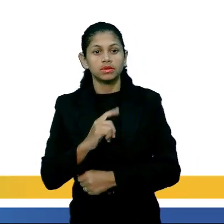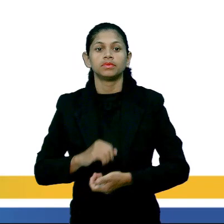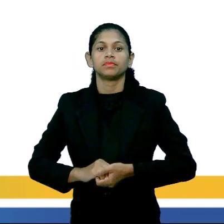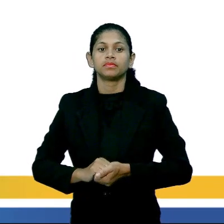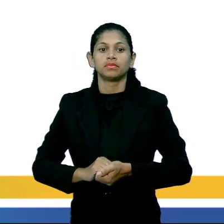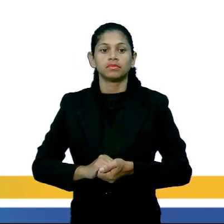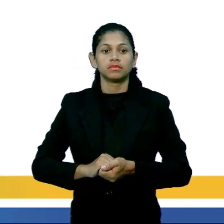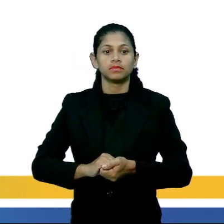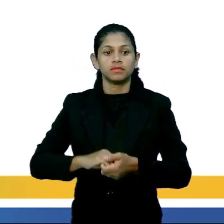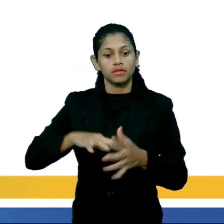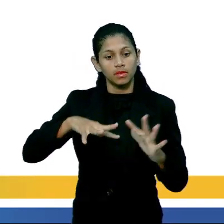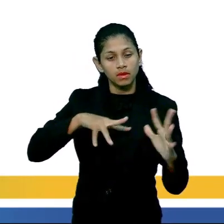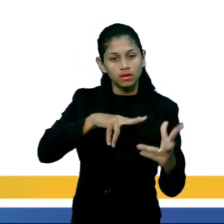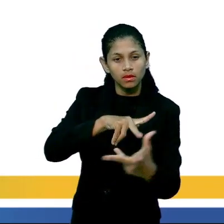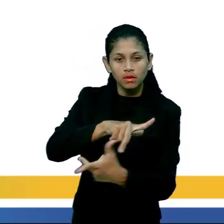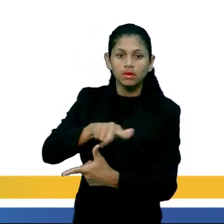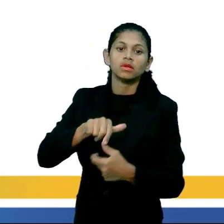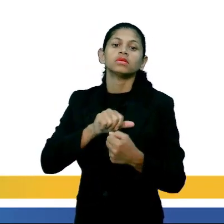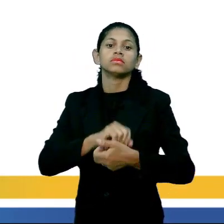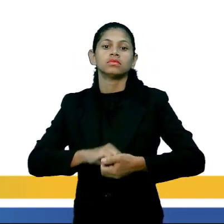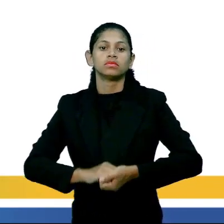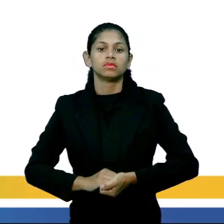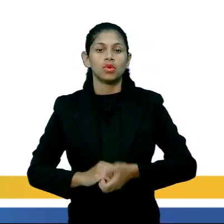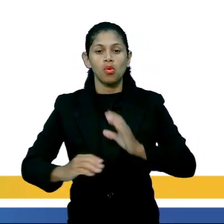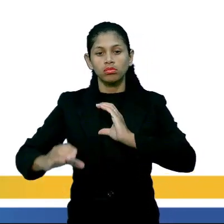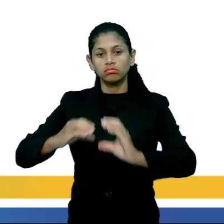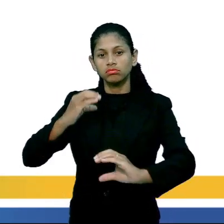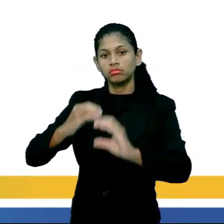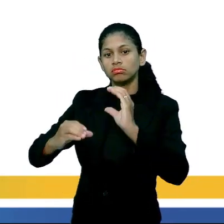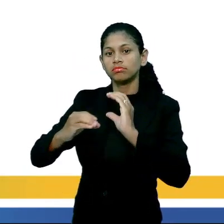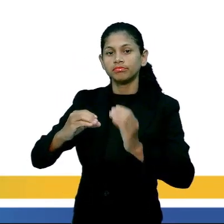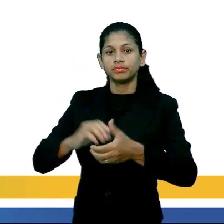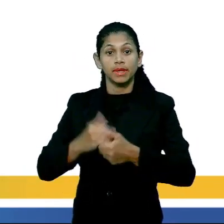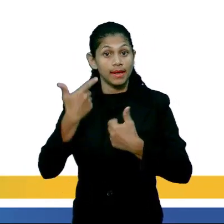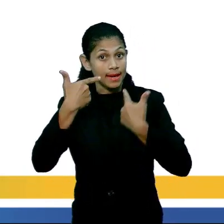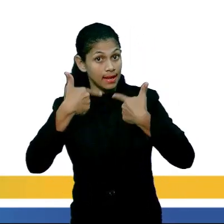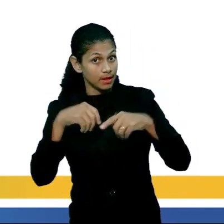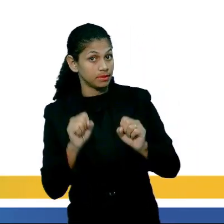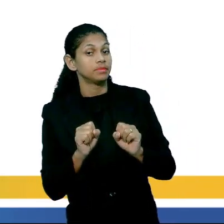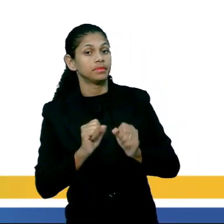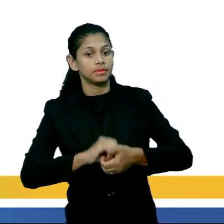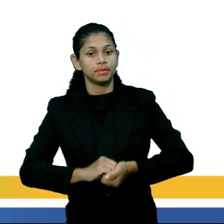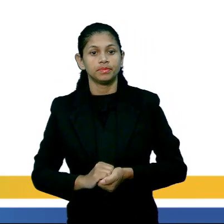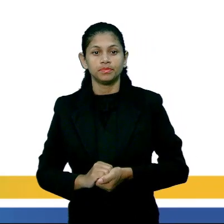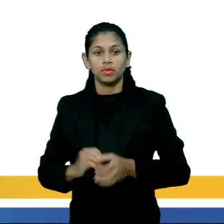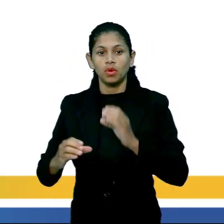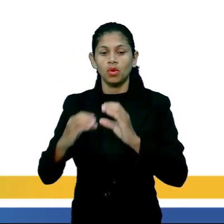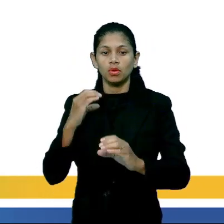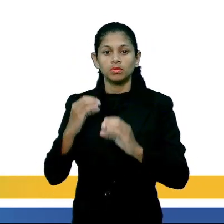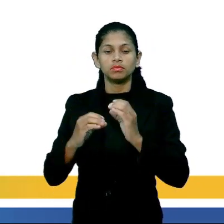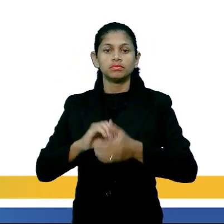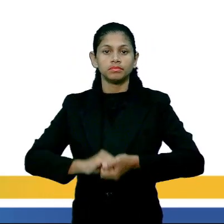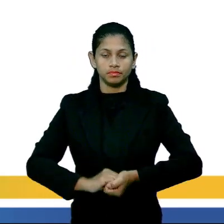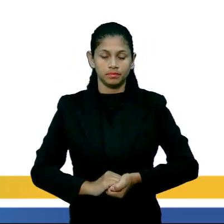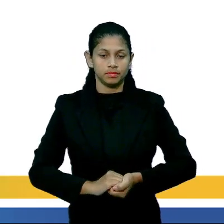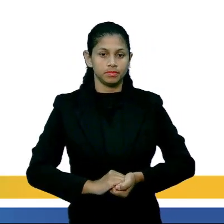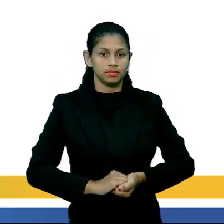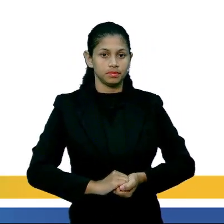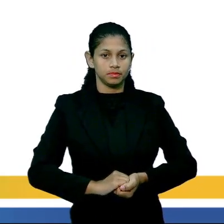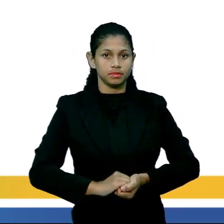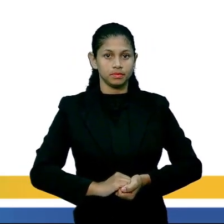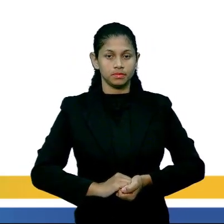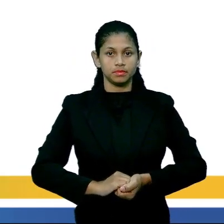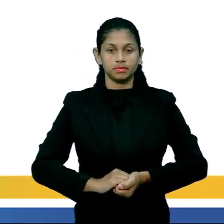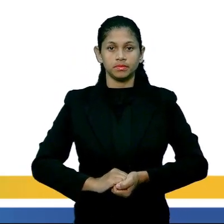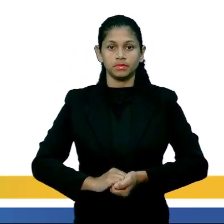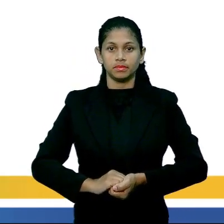temos Globalization, Communication e Language. Comunicação, globalização e